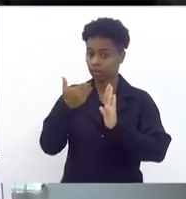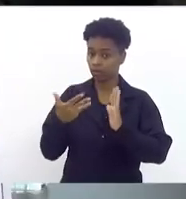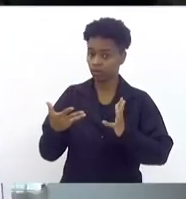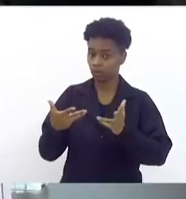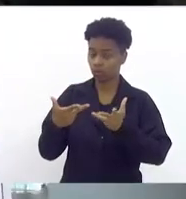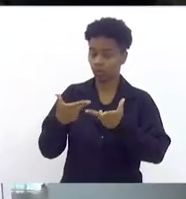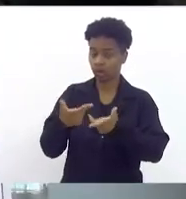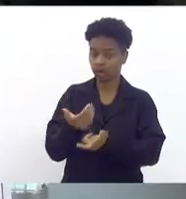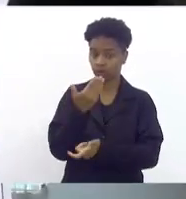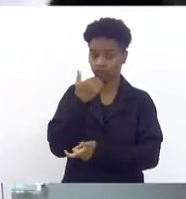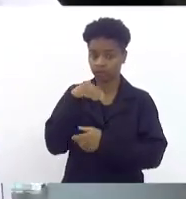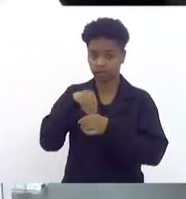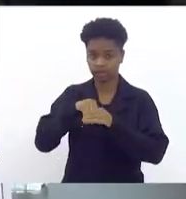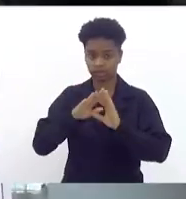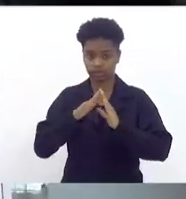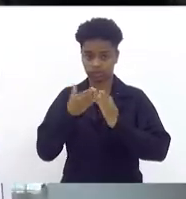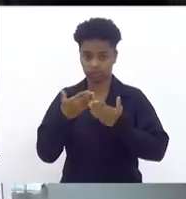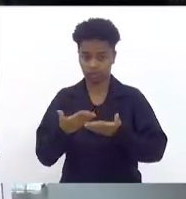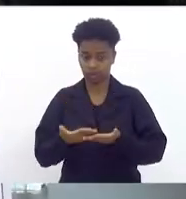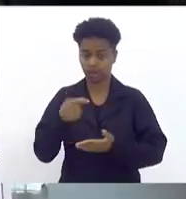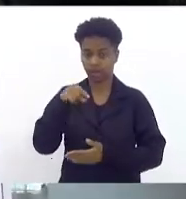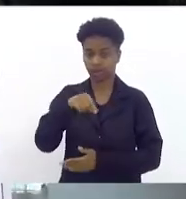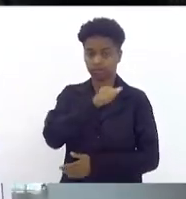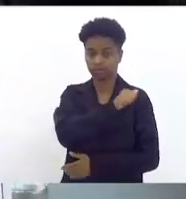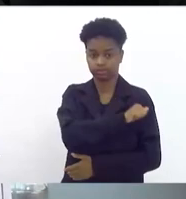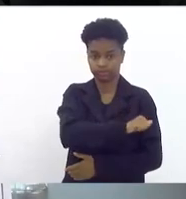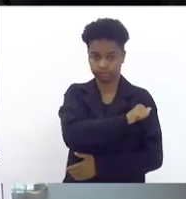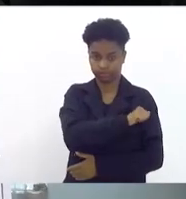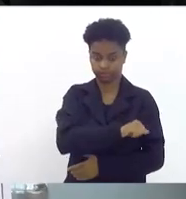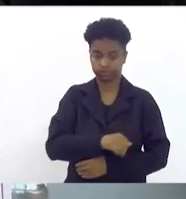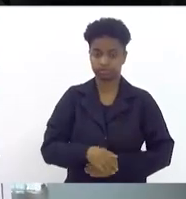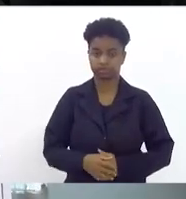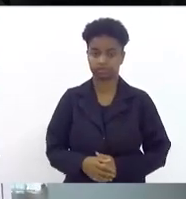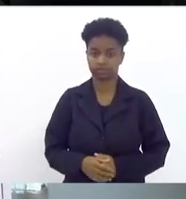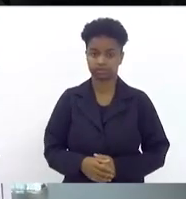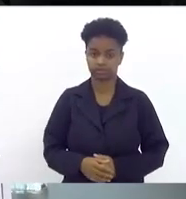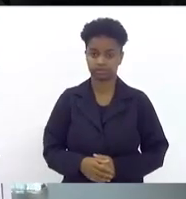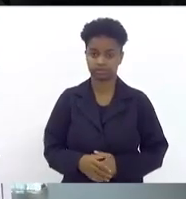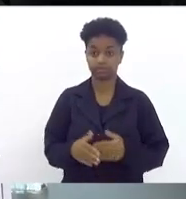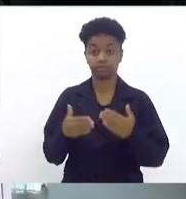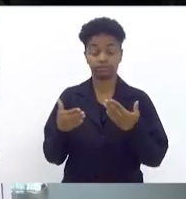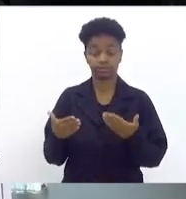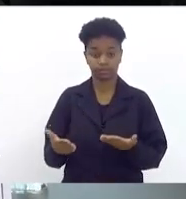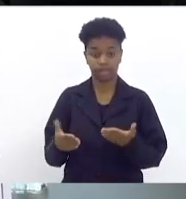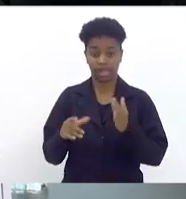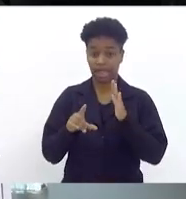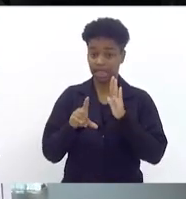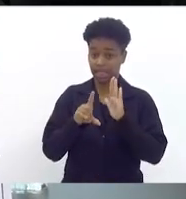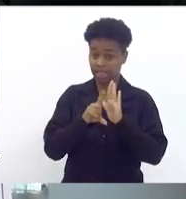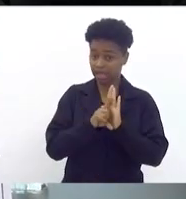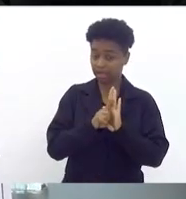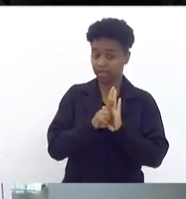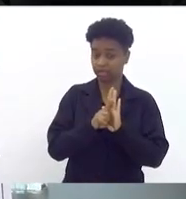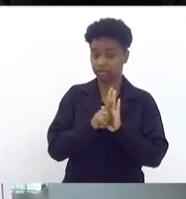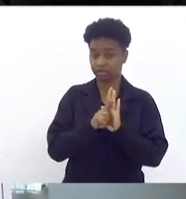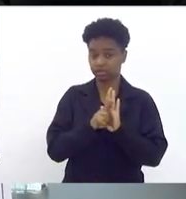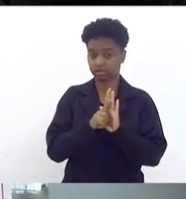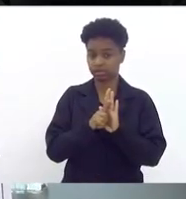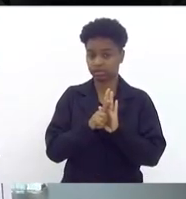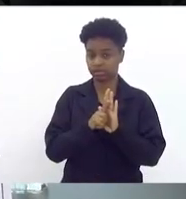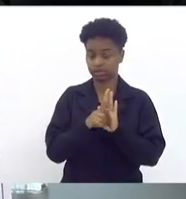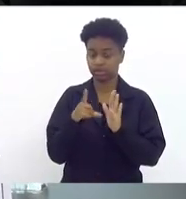de alimentação escolar no estado do Rio de Janeiro. Esta lei, no